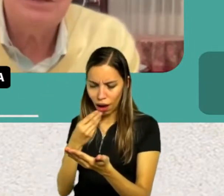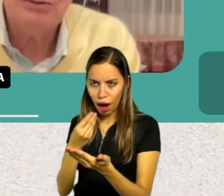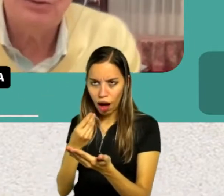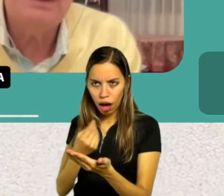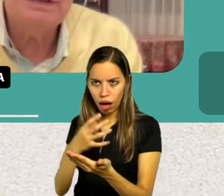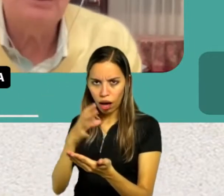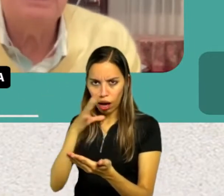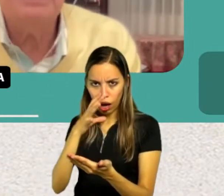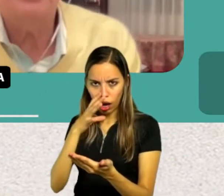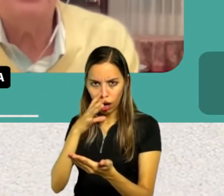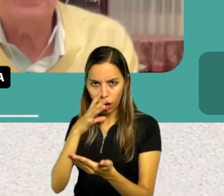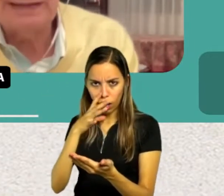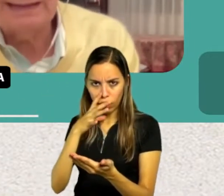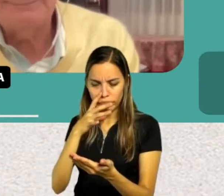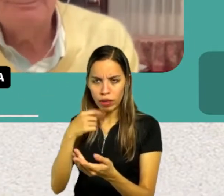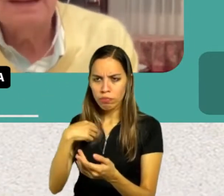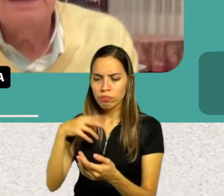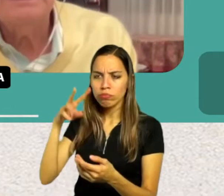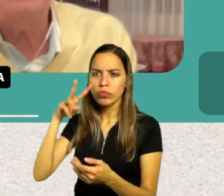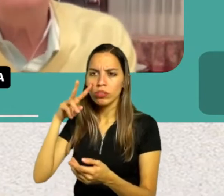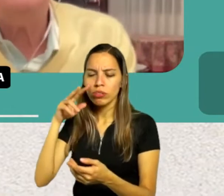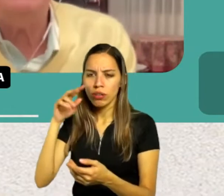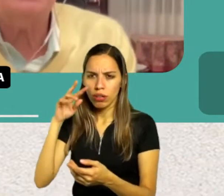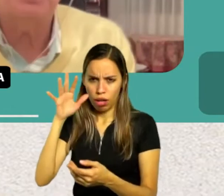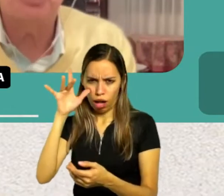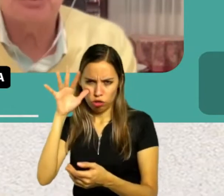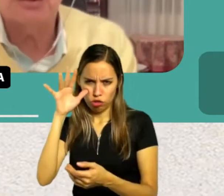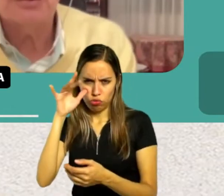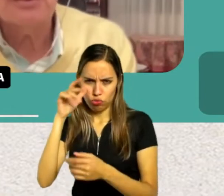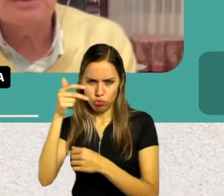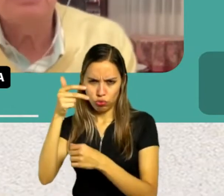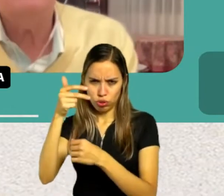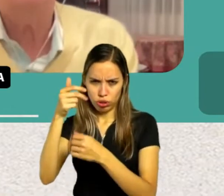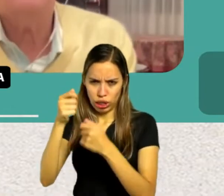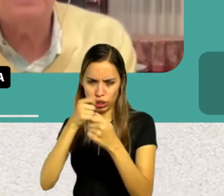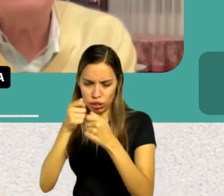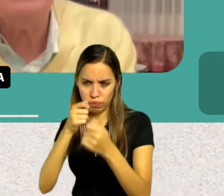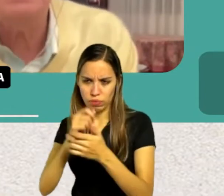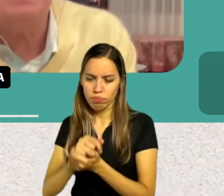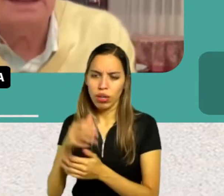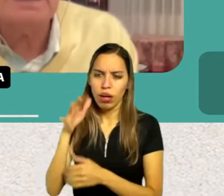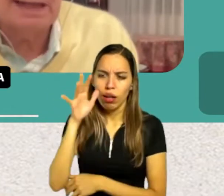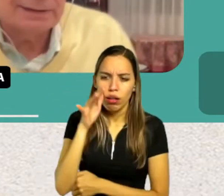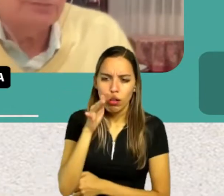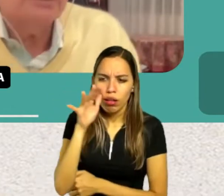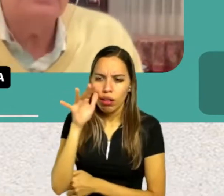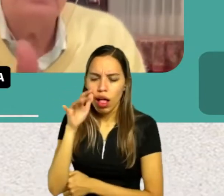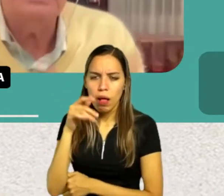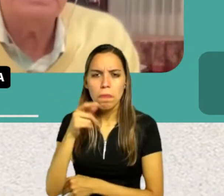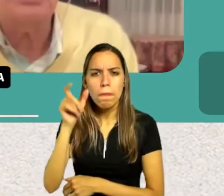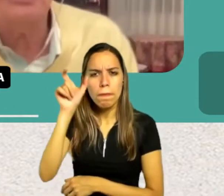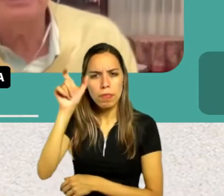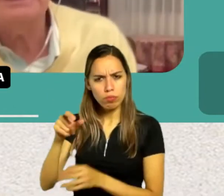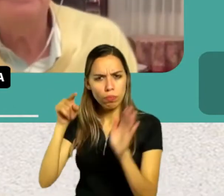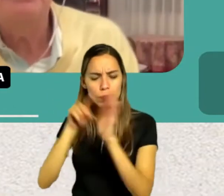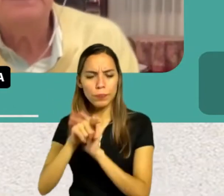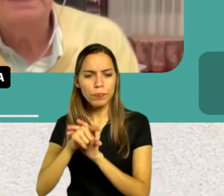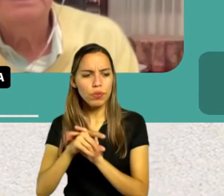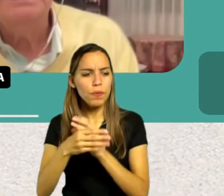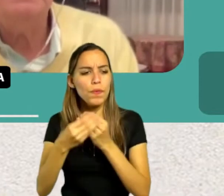que a história que eu quero contar tem interesse para os outros. O leitor vai se interessar, dizer, vou ler essa